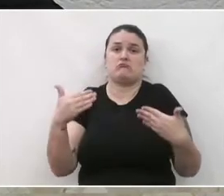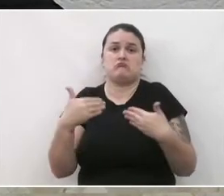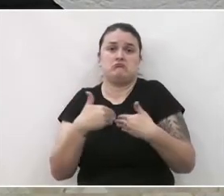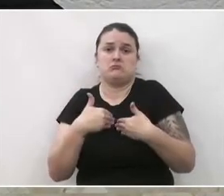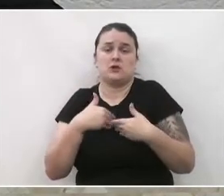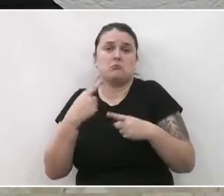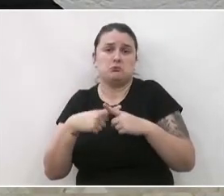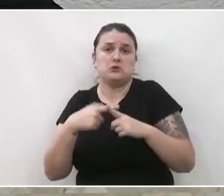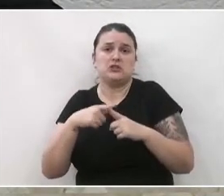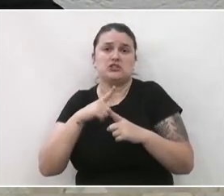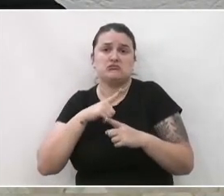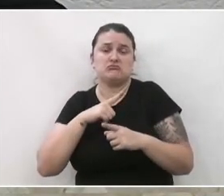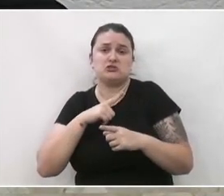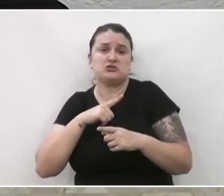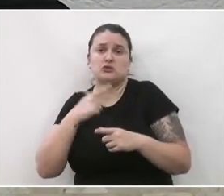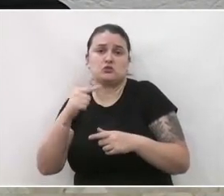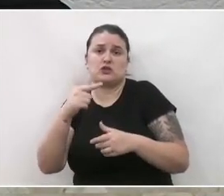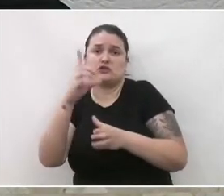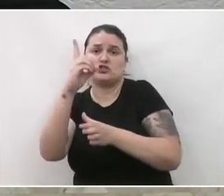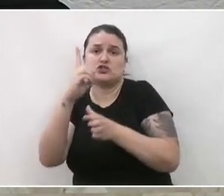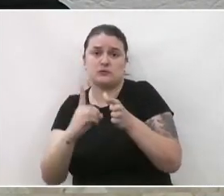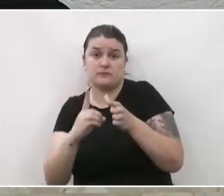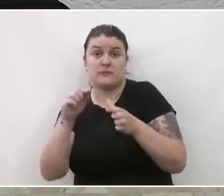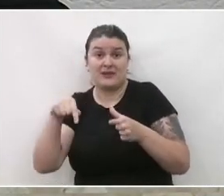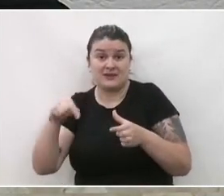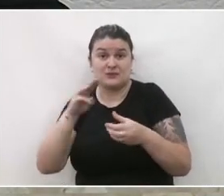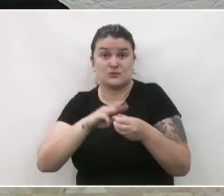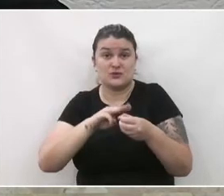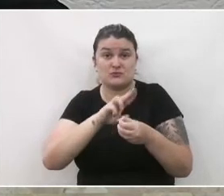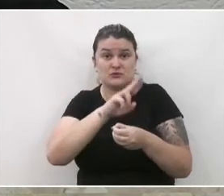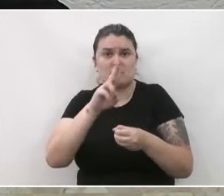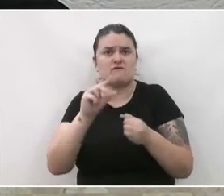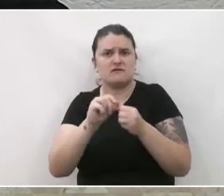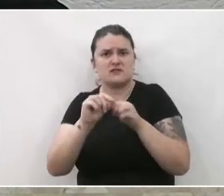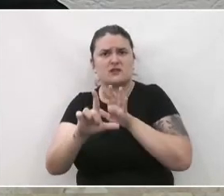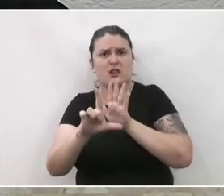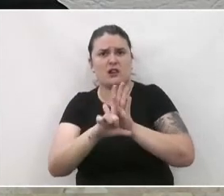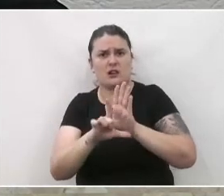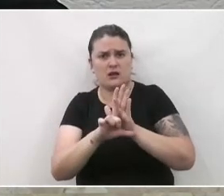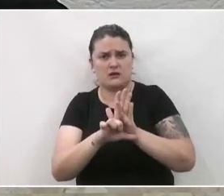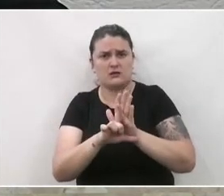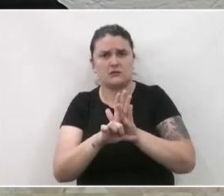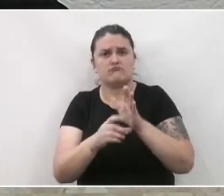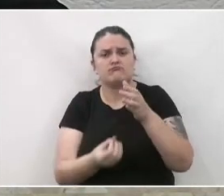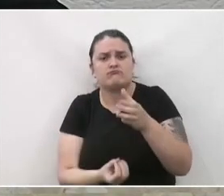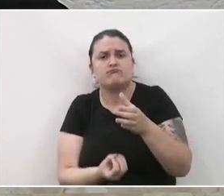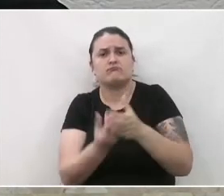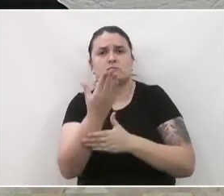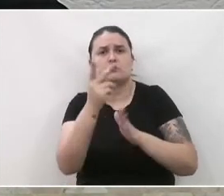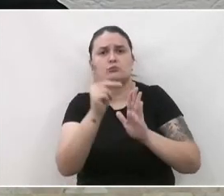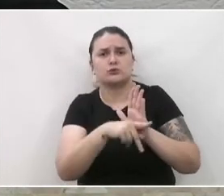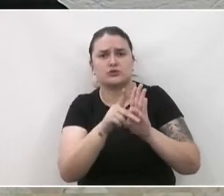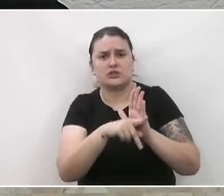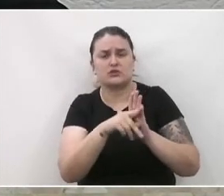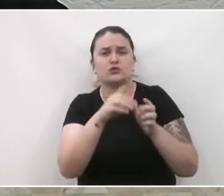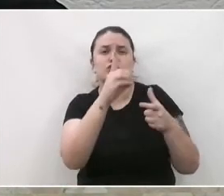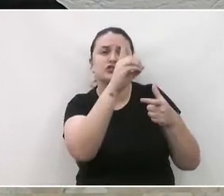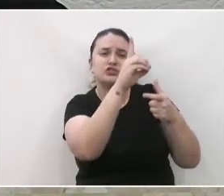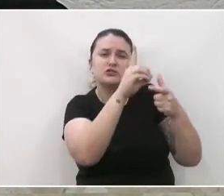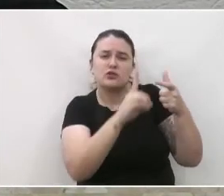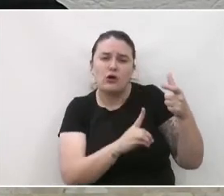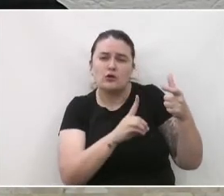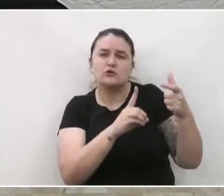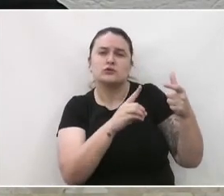mais tiveram diagnóstico. Em União da Vitória, sancionamos a lei que dispõe sobre a criação do programa de diagnóstico